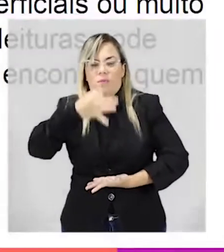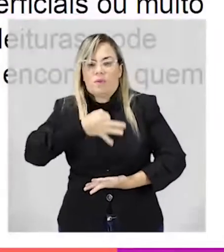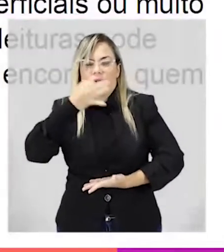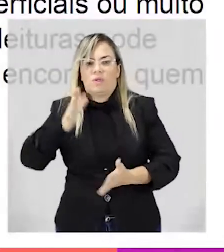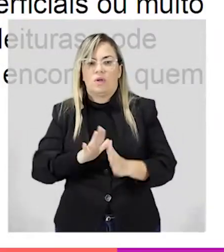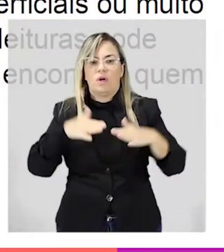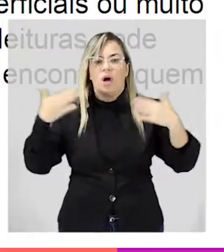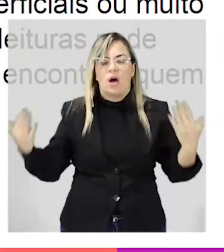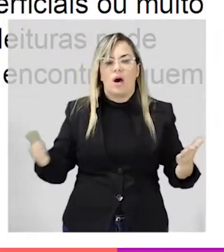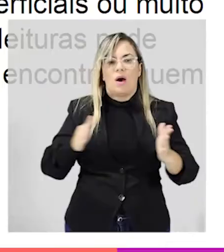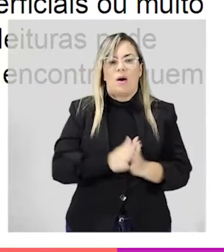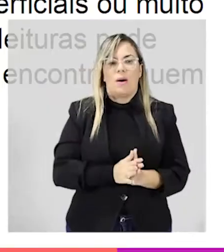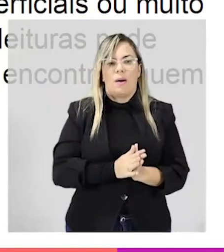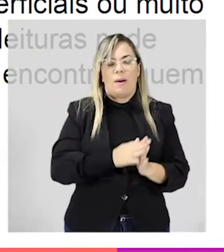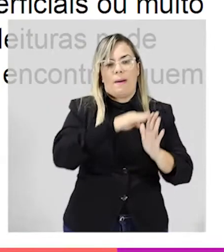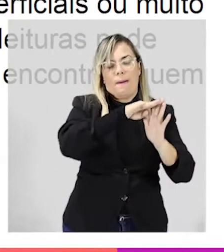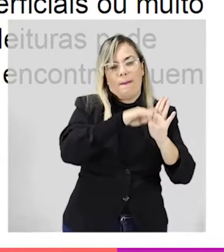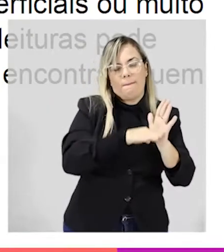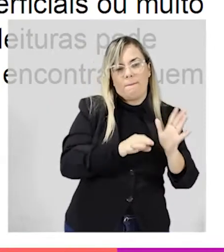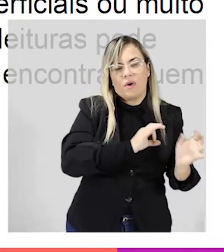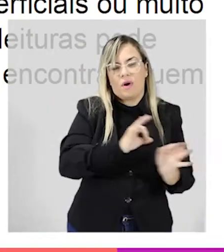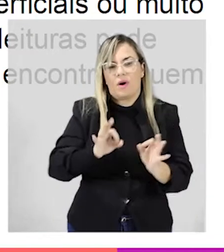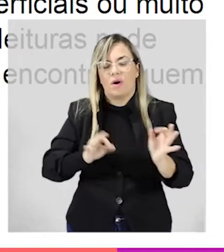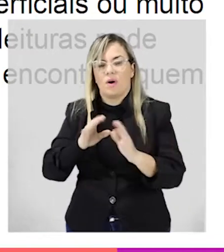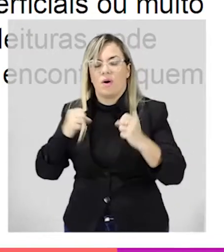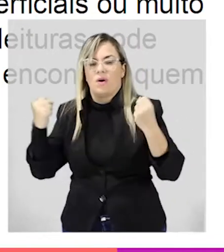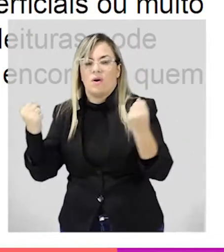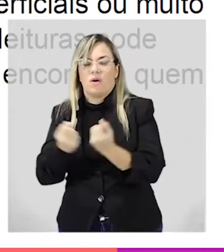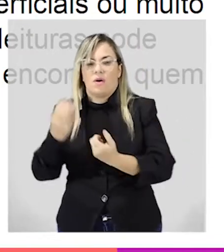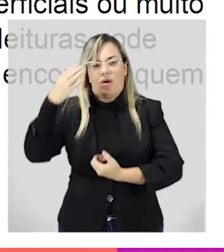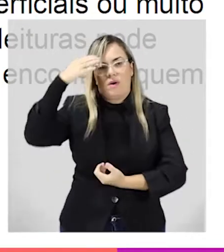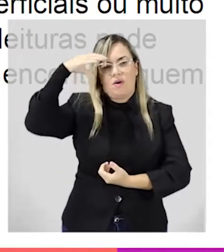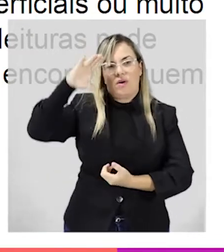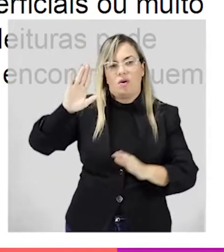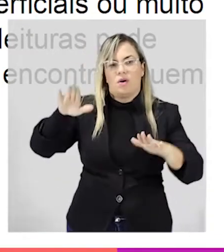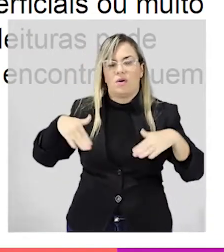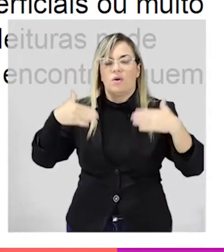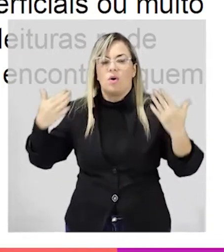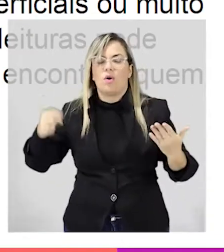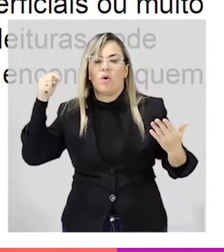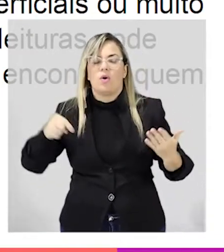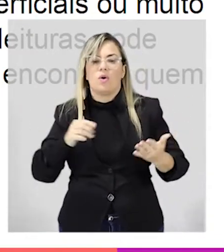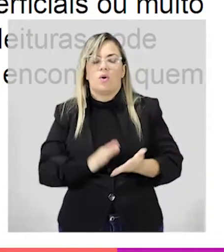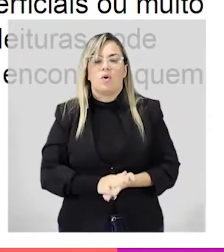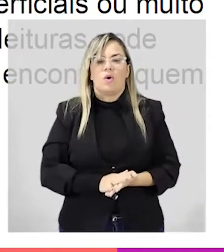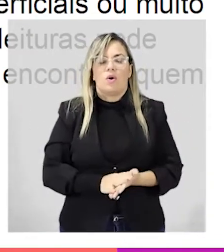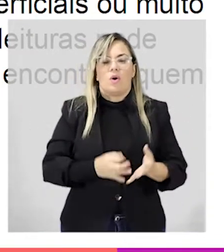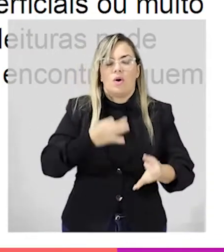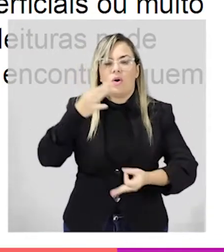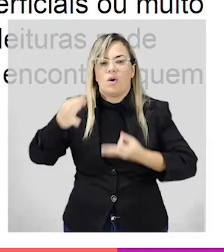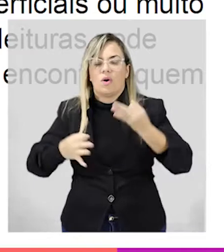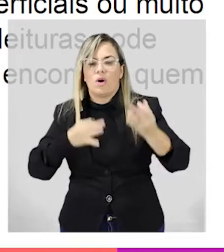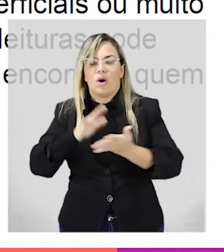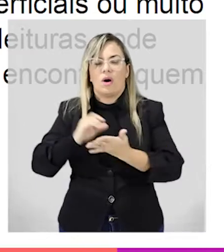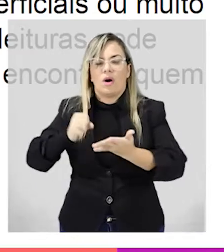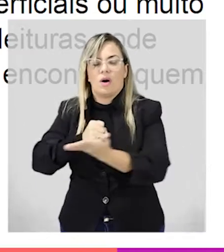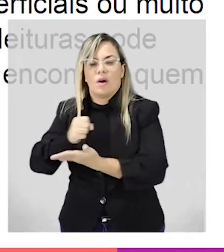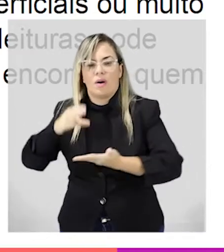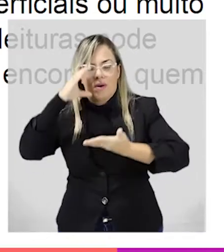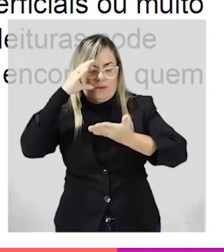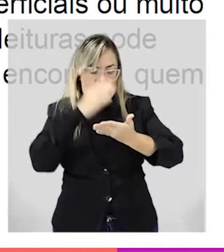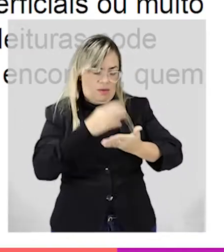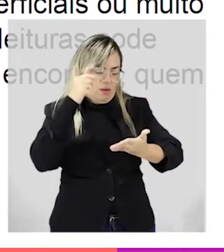o repertório sociocultural. Onde encontrar argumentos que dão sustentação a uma tese?